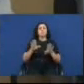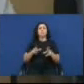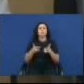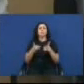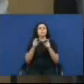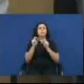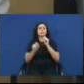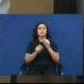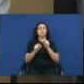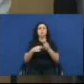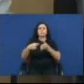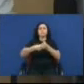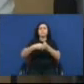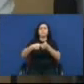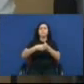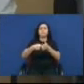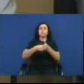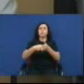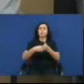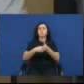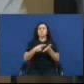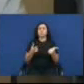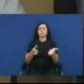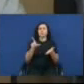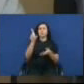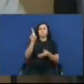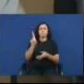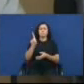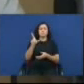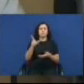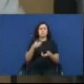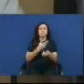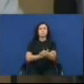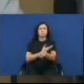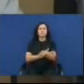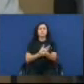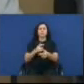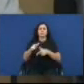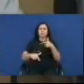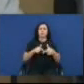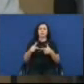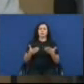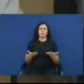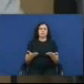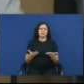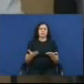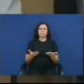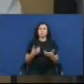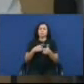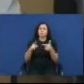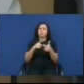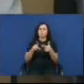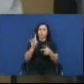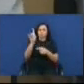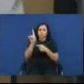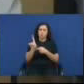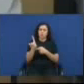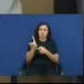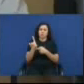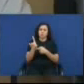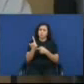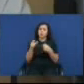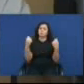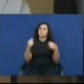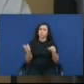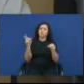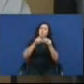quê? Questionário, eu sou adicto, está trabalhando. Eu acho que o problema nosso não é só parar a droga, de usar a droga. A gente tem que voltar a ser